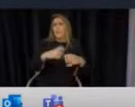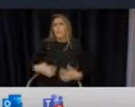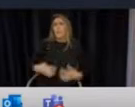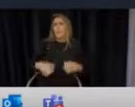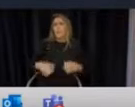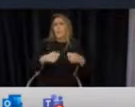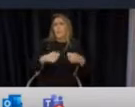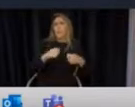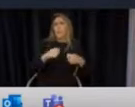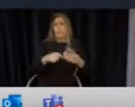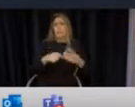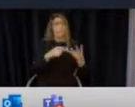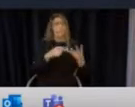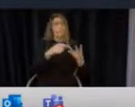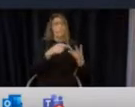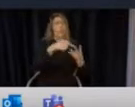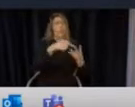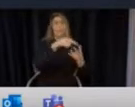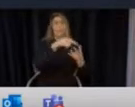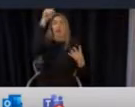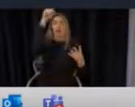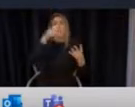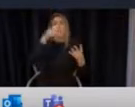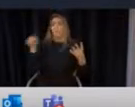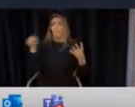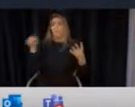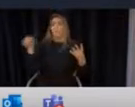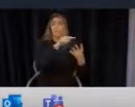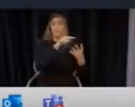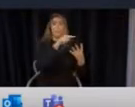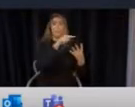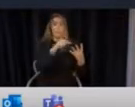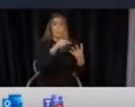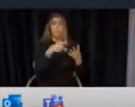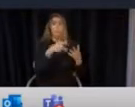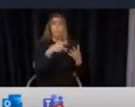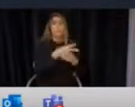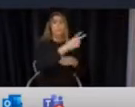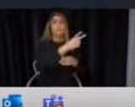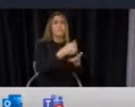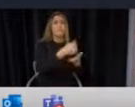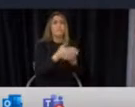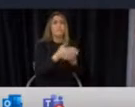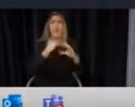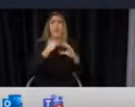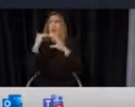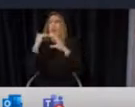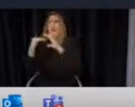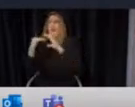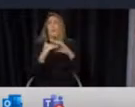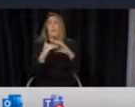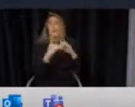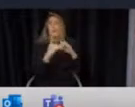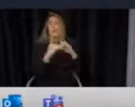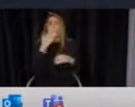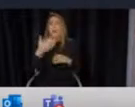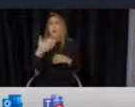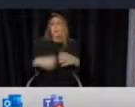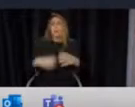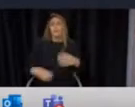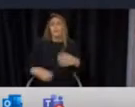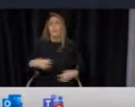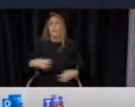essa informação e envia para a organização de procura de órgãos responsável por aquela região, tá? Isso está descrito